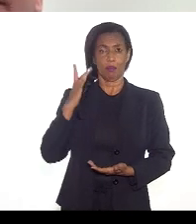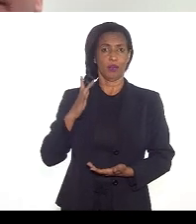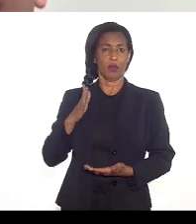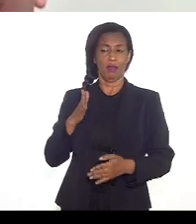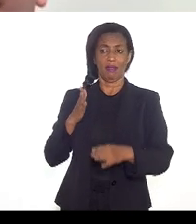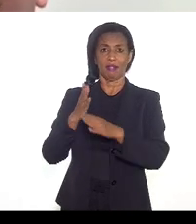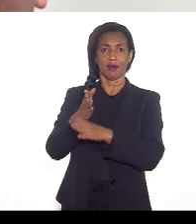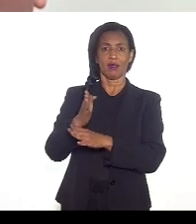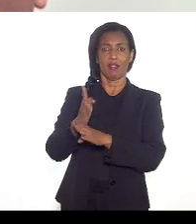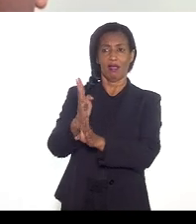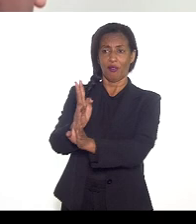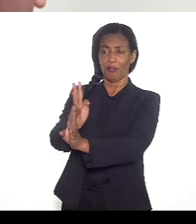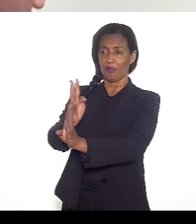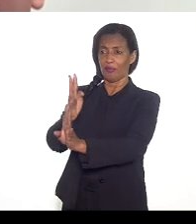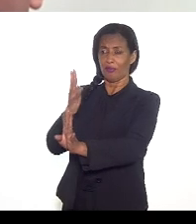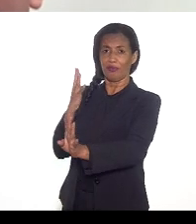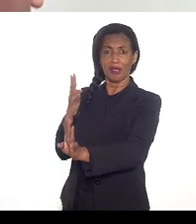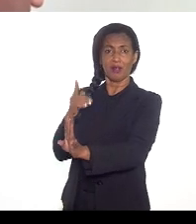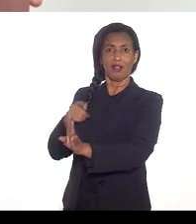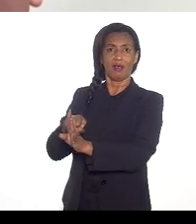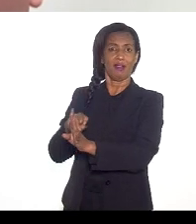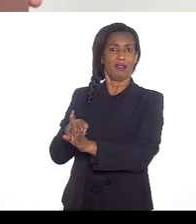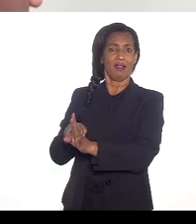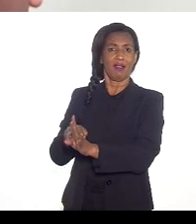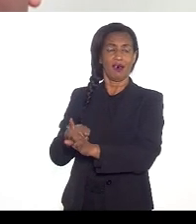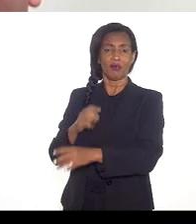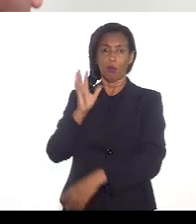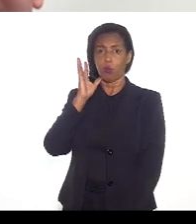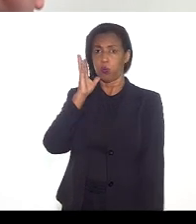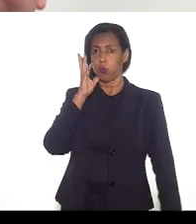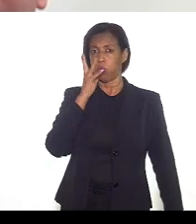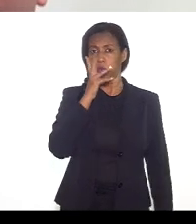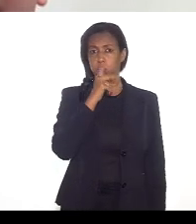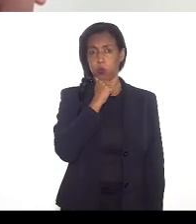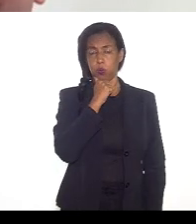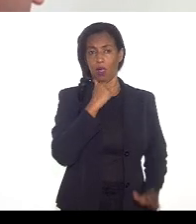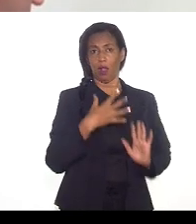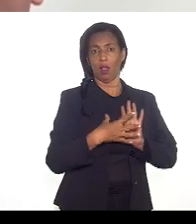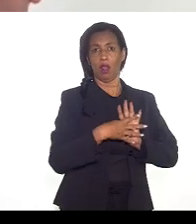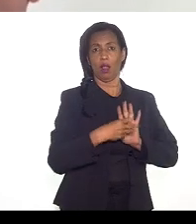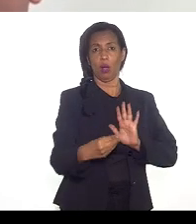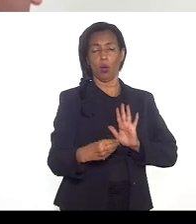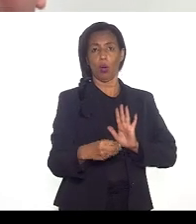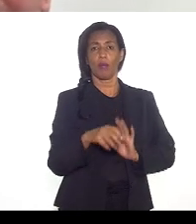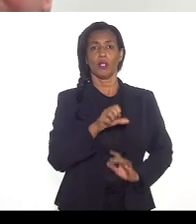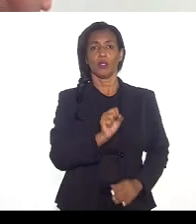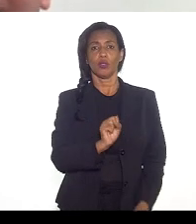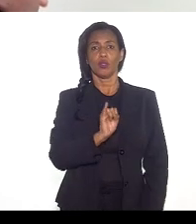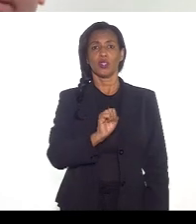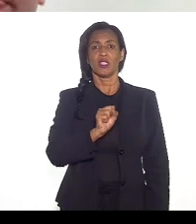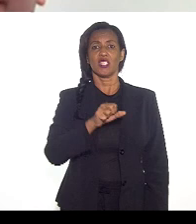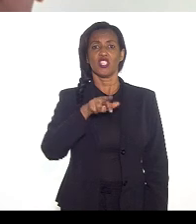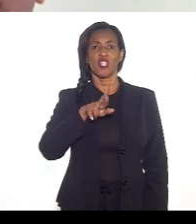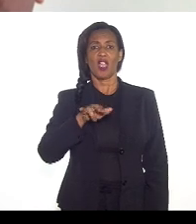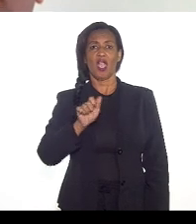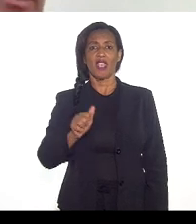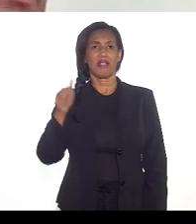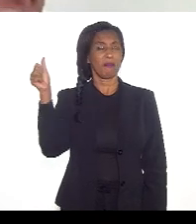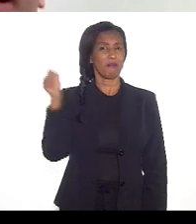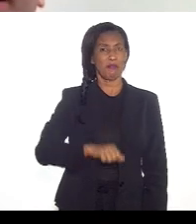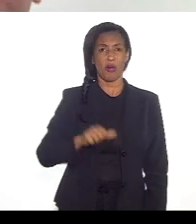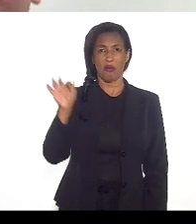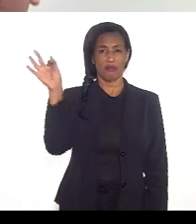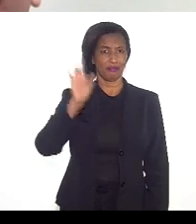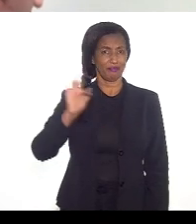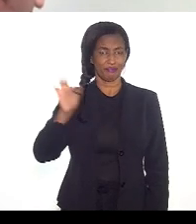nessa fila, essa fila não anda, ela é uma cópia piorada do CISREG, que é federal, que é muito ruim